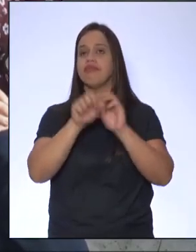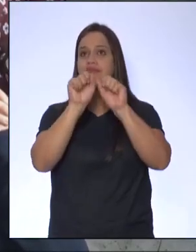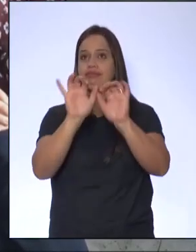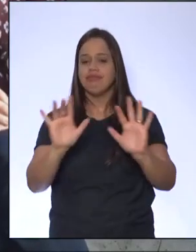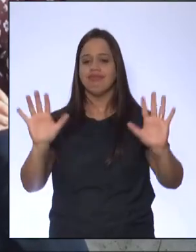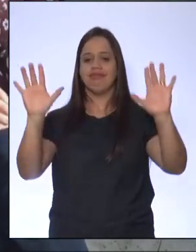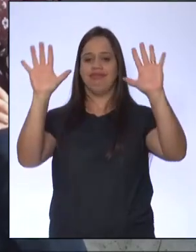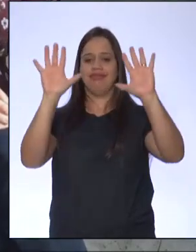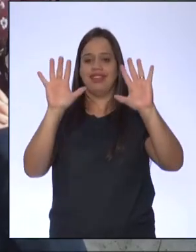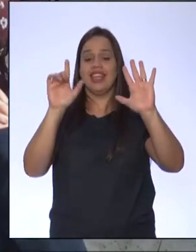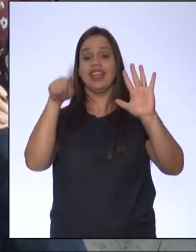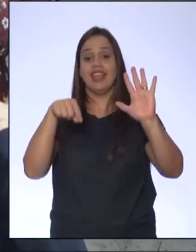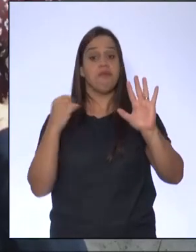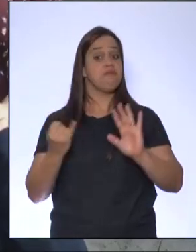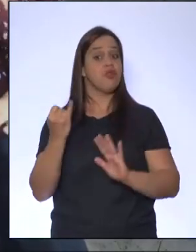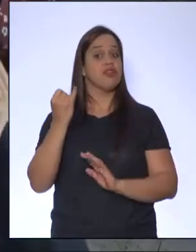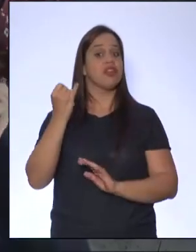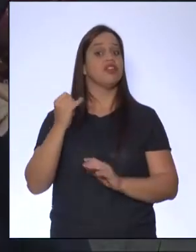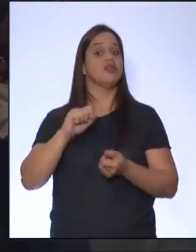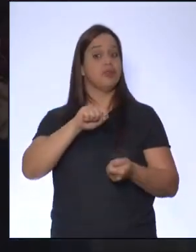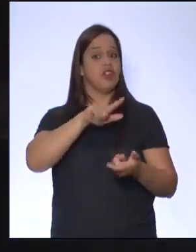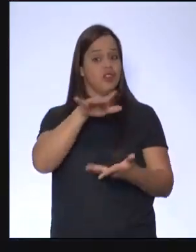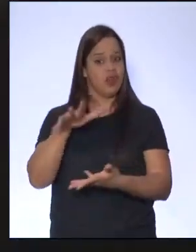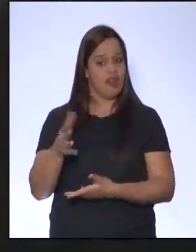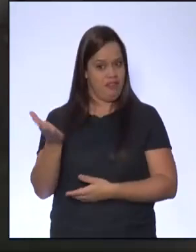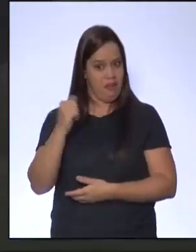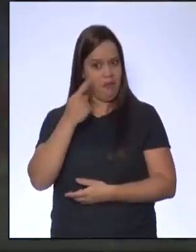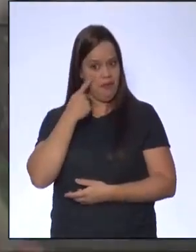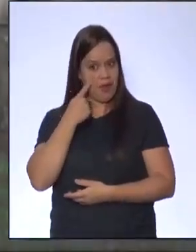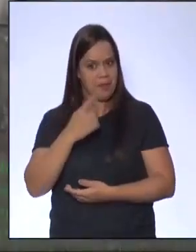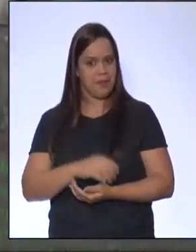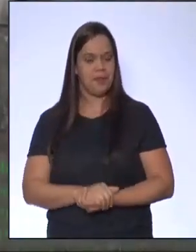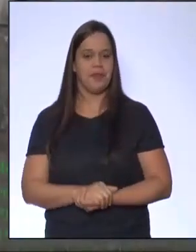sua importância para a geografia. Vamos lá?